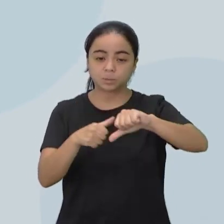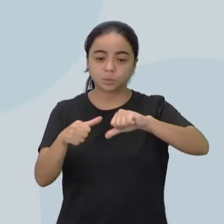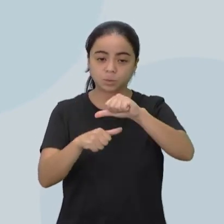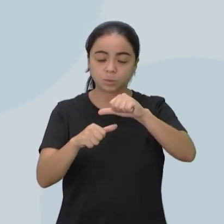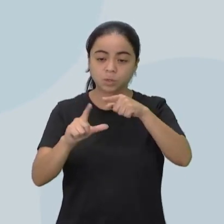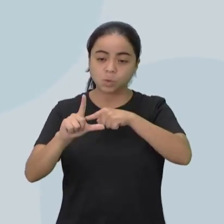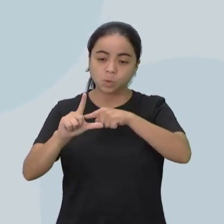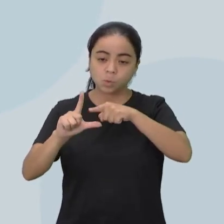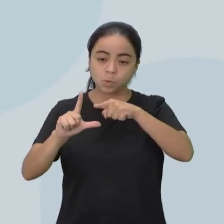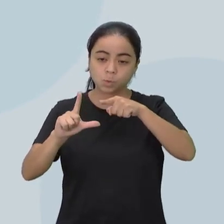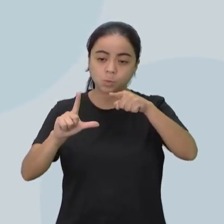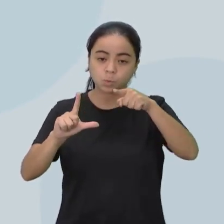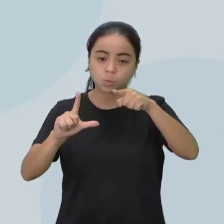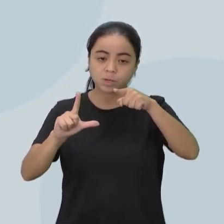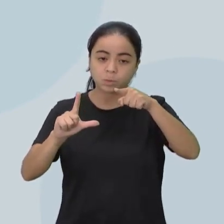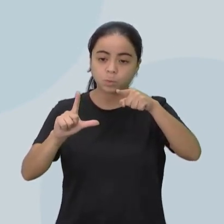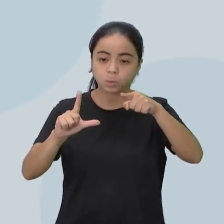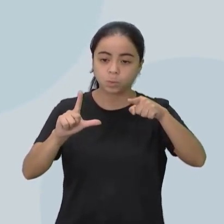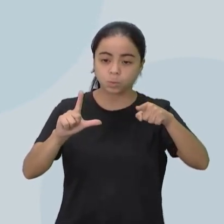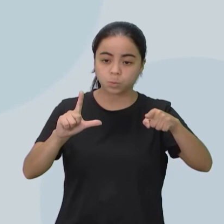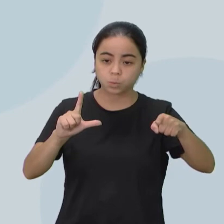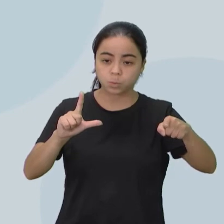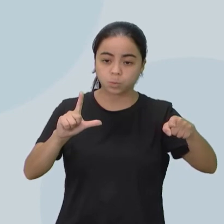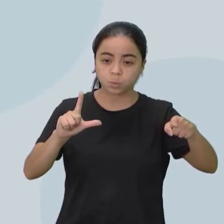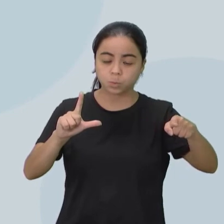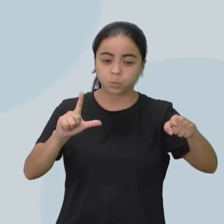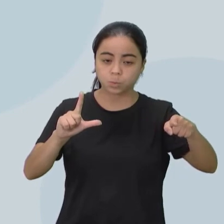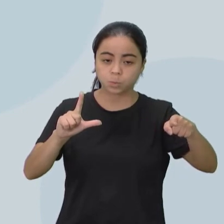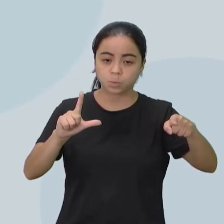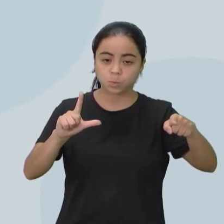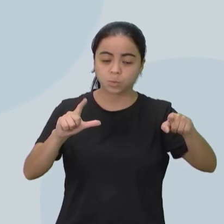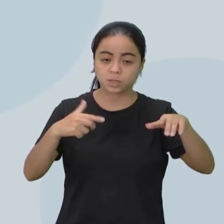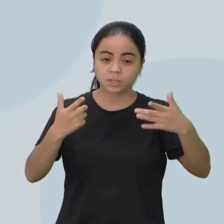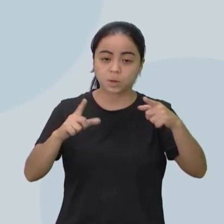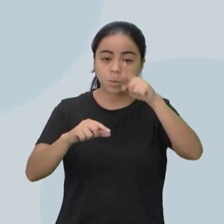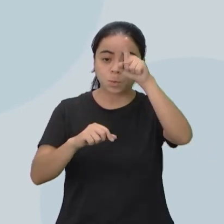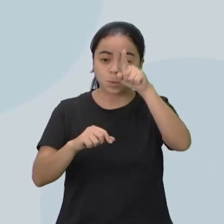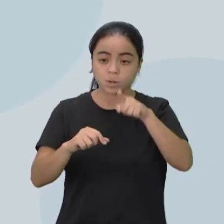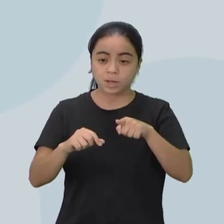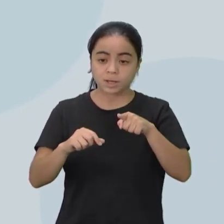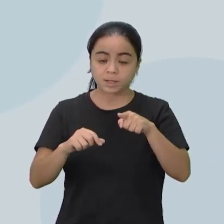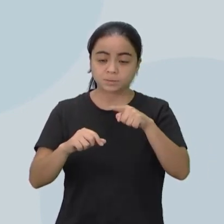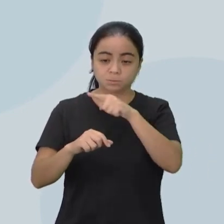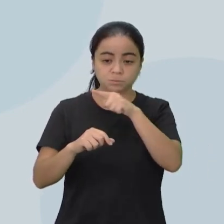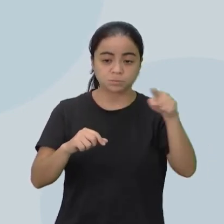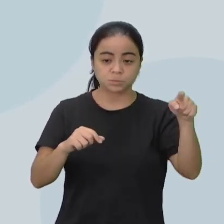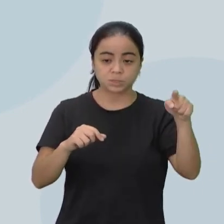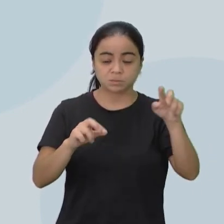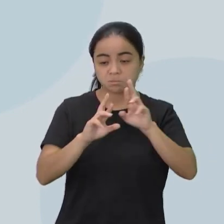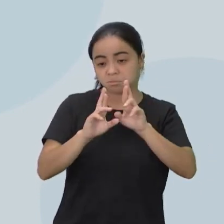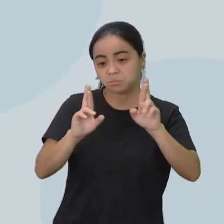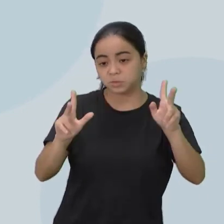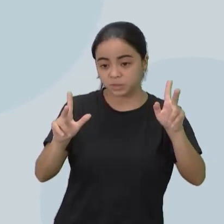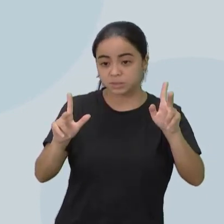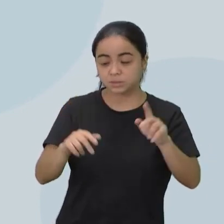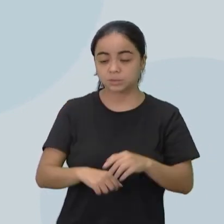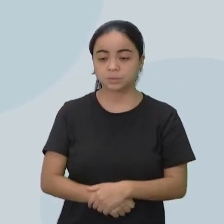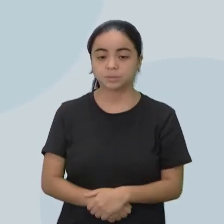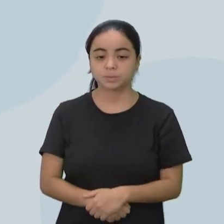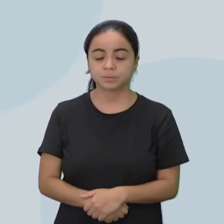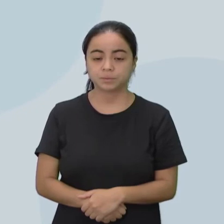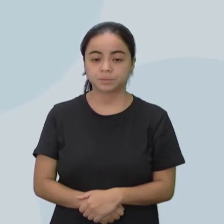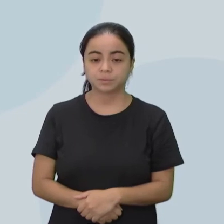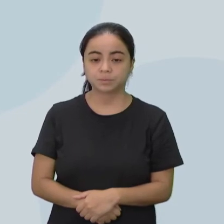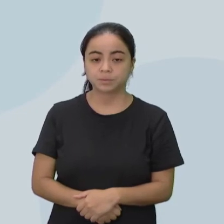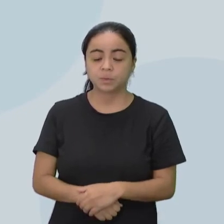estava crescendo até abril, depois o padrão foi decrescer. Então, retas diferentes, estudos separados. Beleza? Eu vou